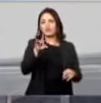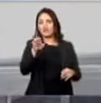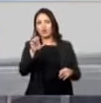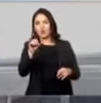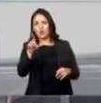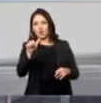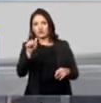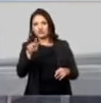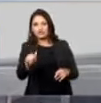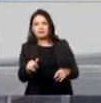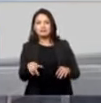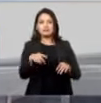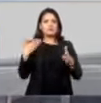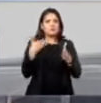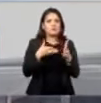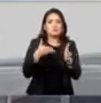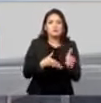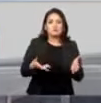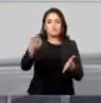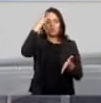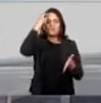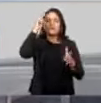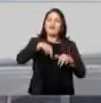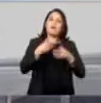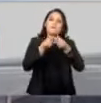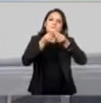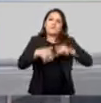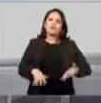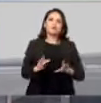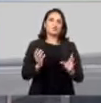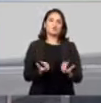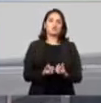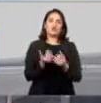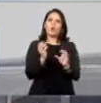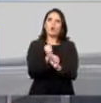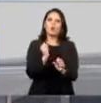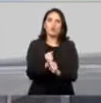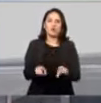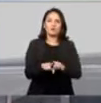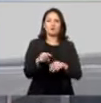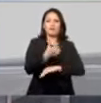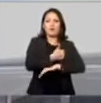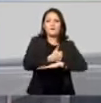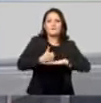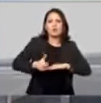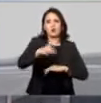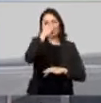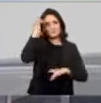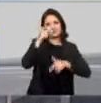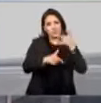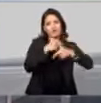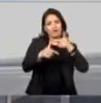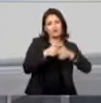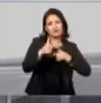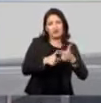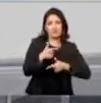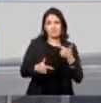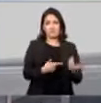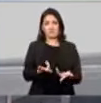país trazem graves prejuízos econômicos e morais aos trabalhadores e empresários do setor audiovisual. Ferem o